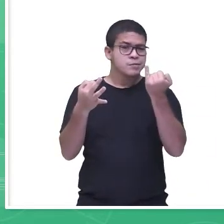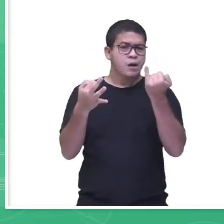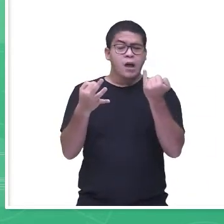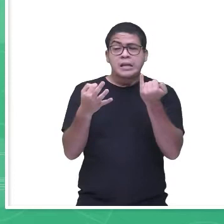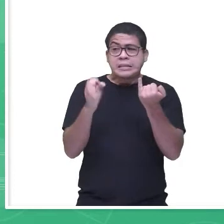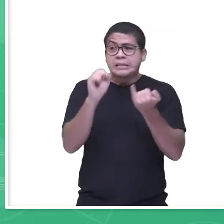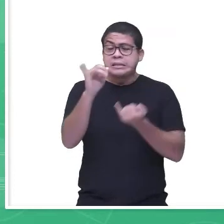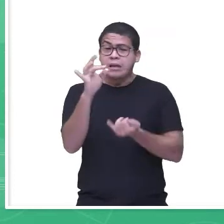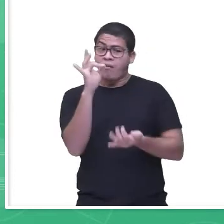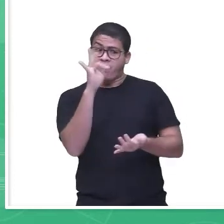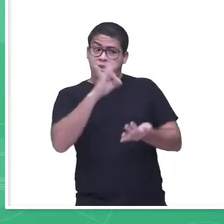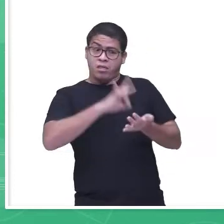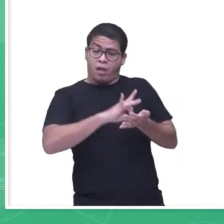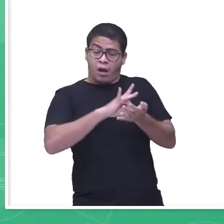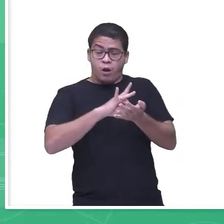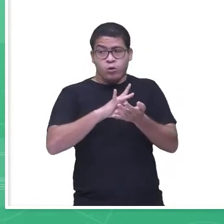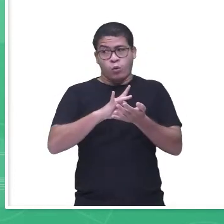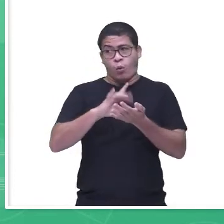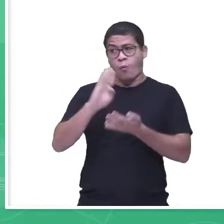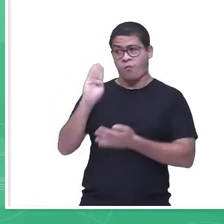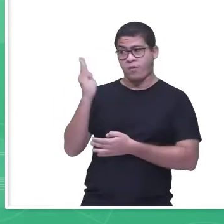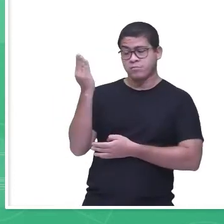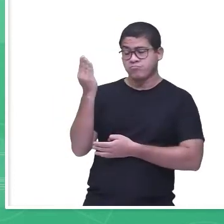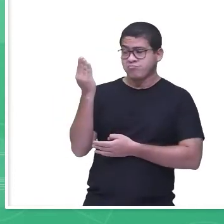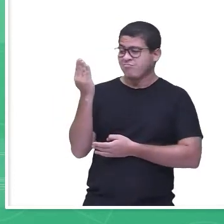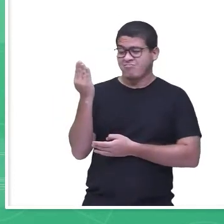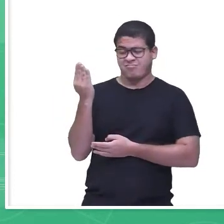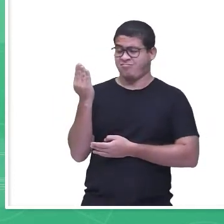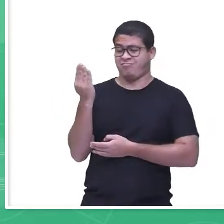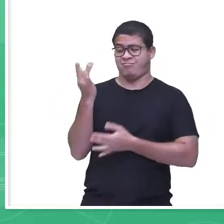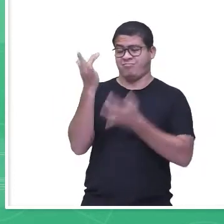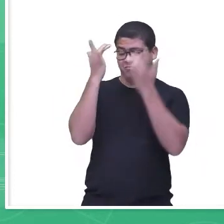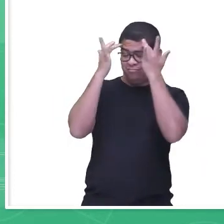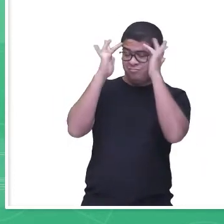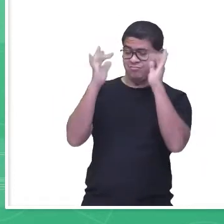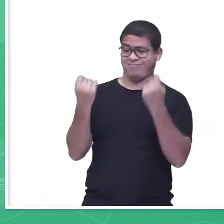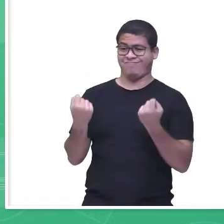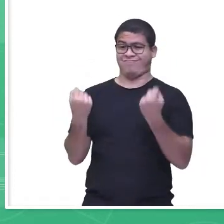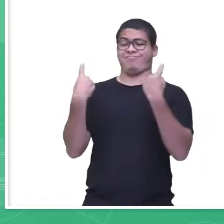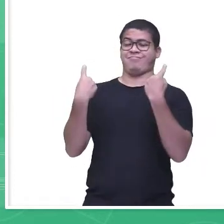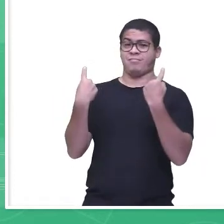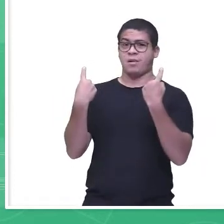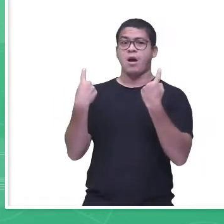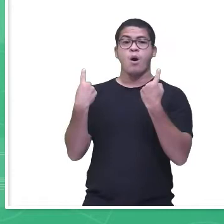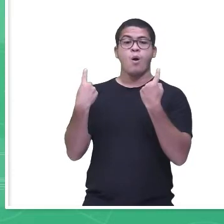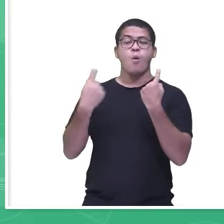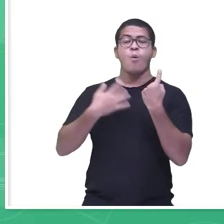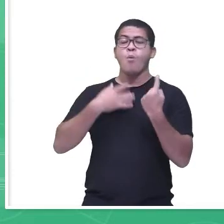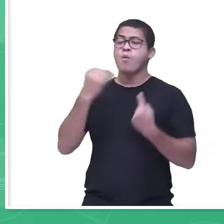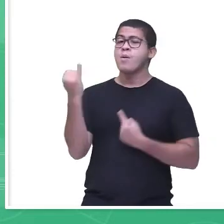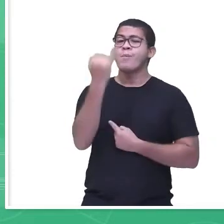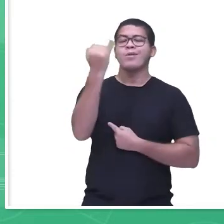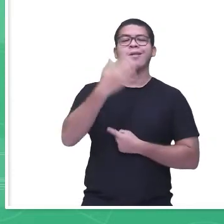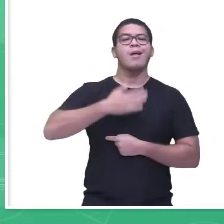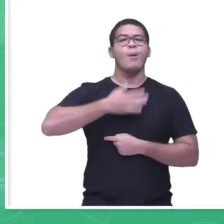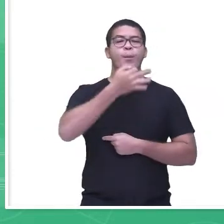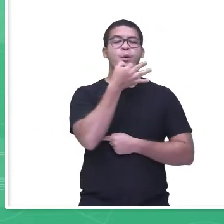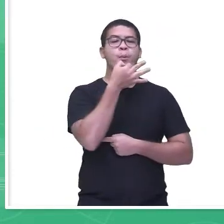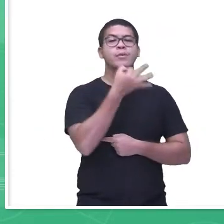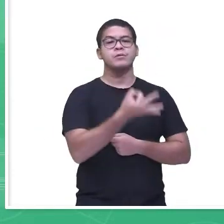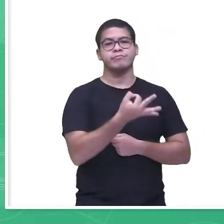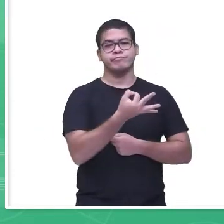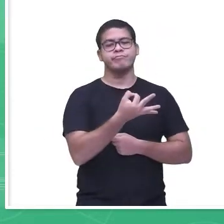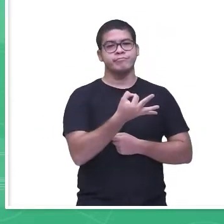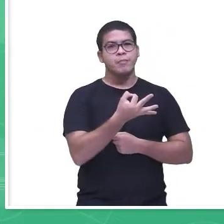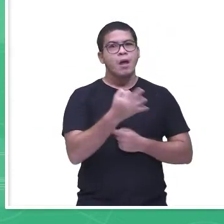é verdade ou não, não me interessa. O importante é essa opinião. Nos meios de comunicação hoje, a gente tem que